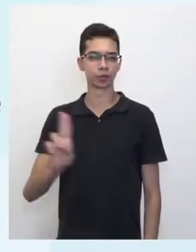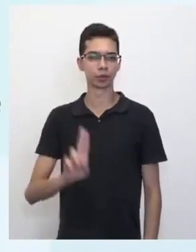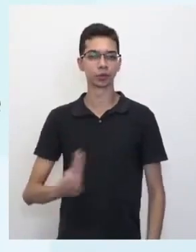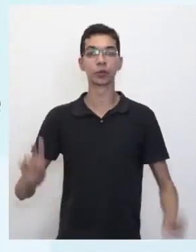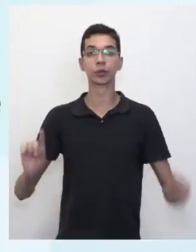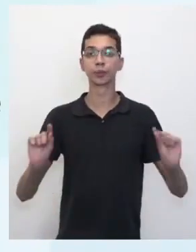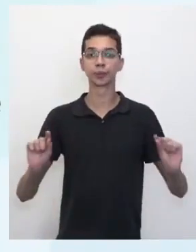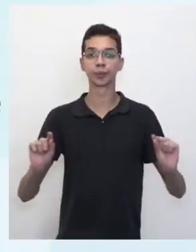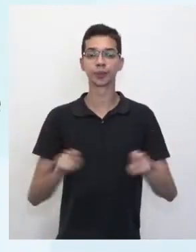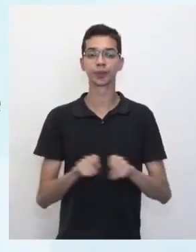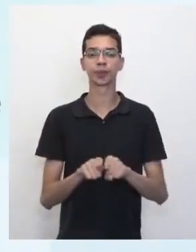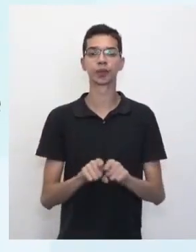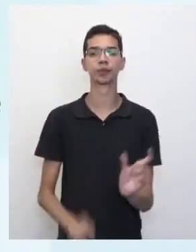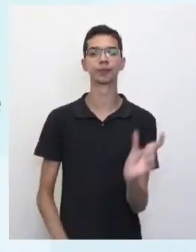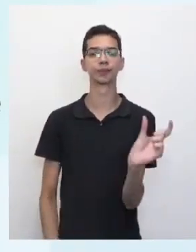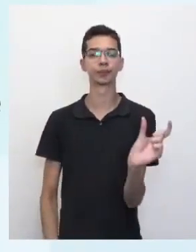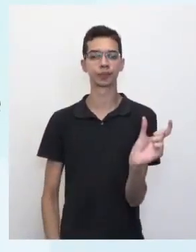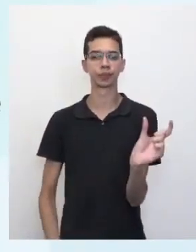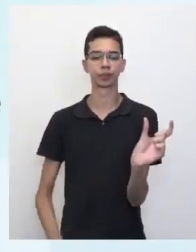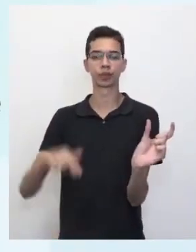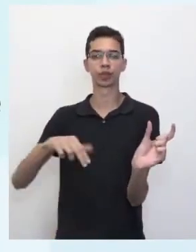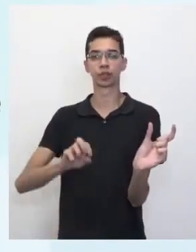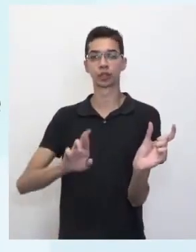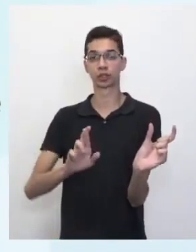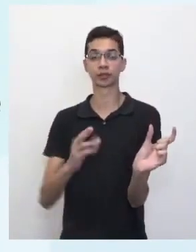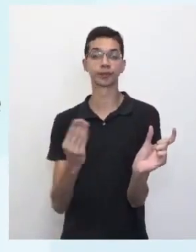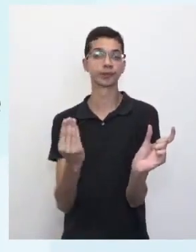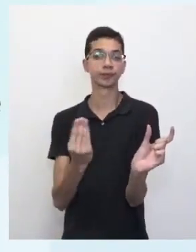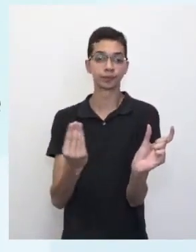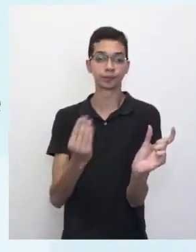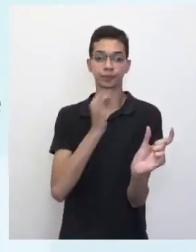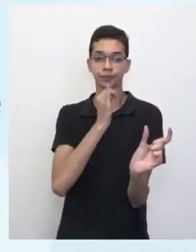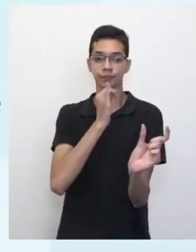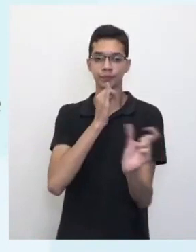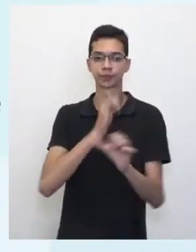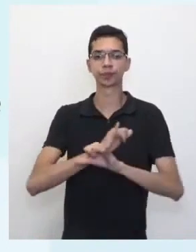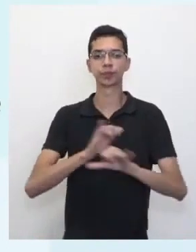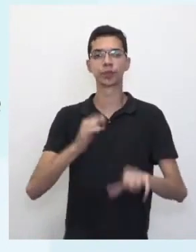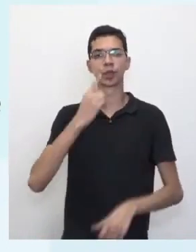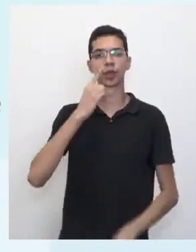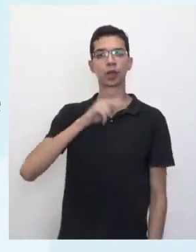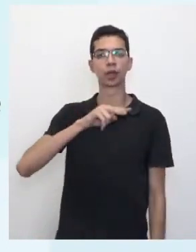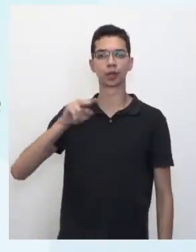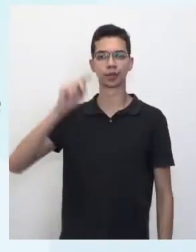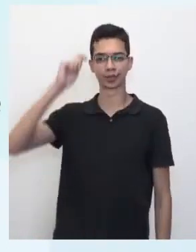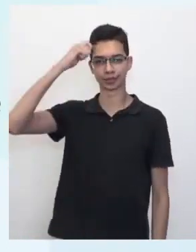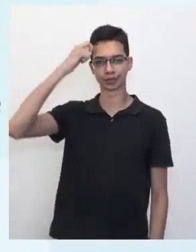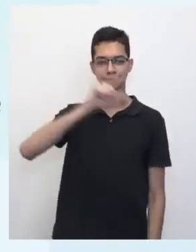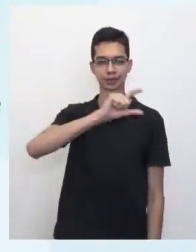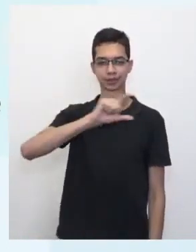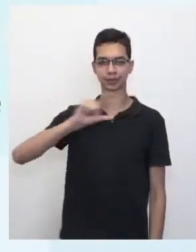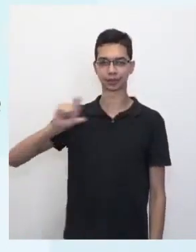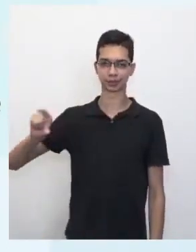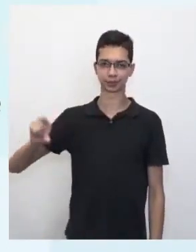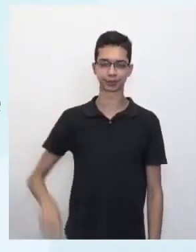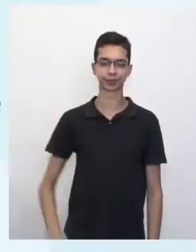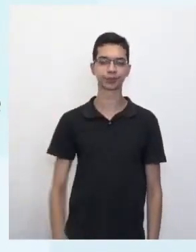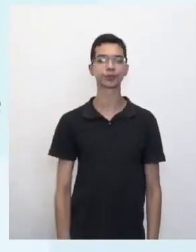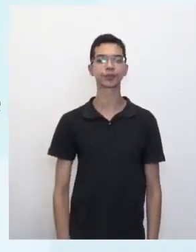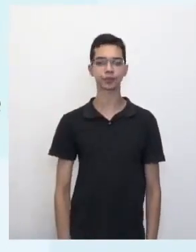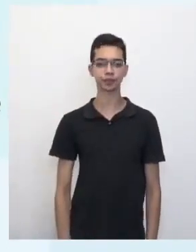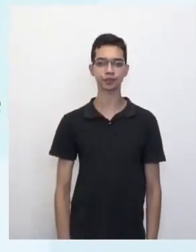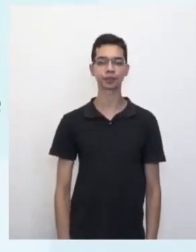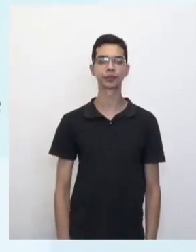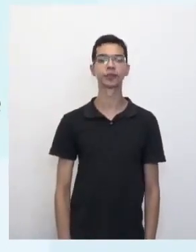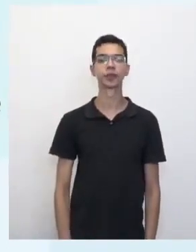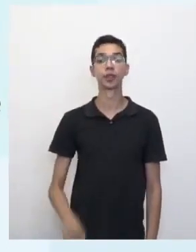and the word nor together to say that both parts of a sentence are negative. Nós usamos a palavra neither e a